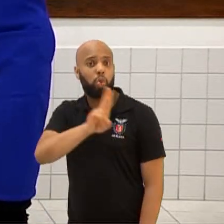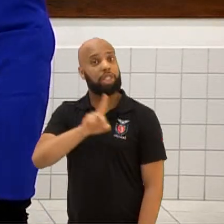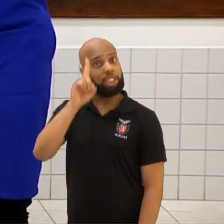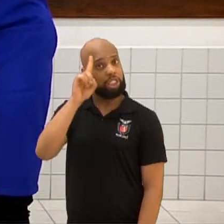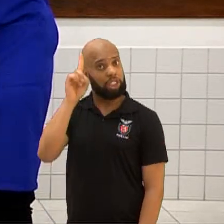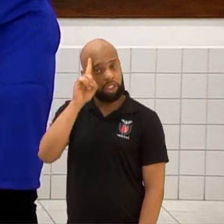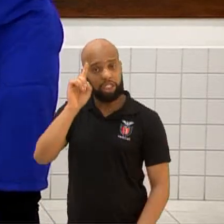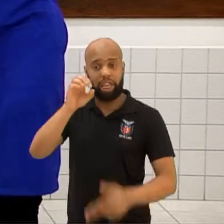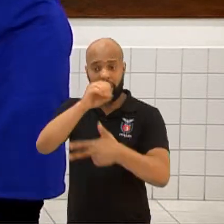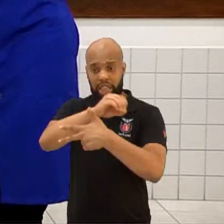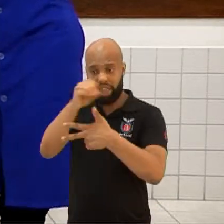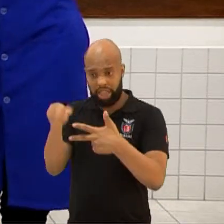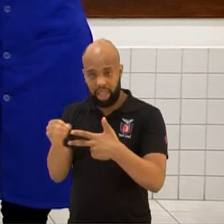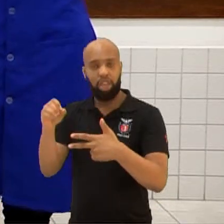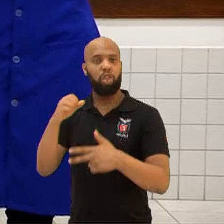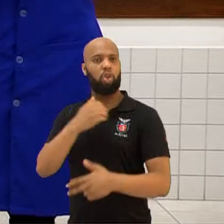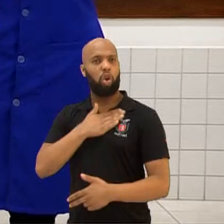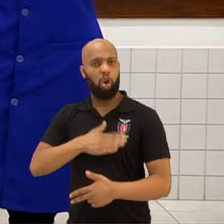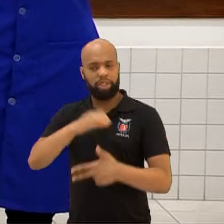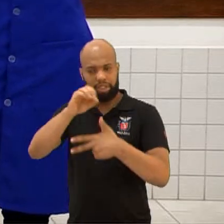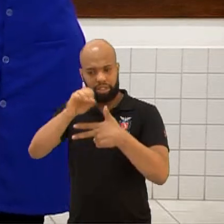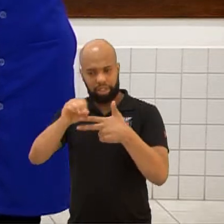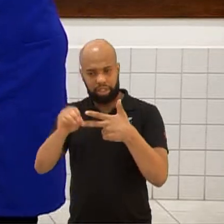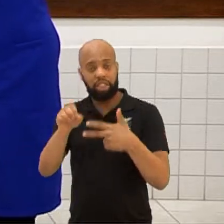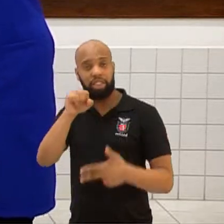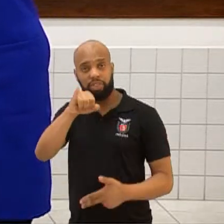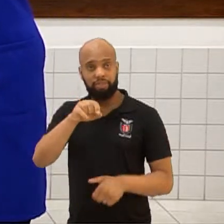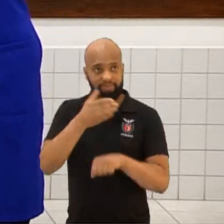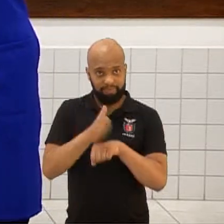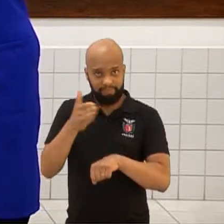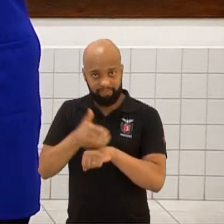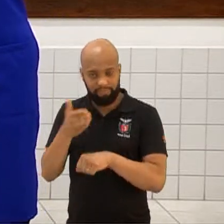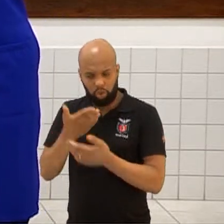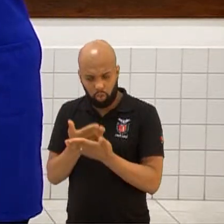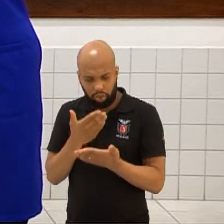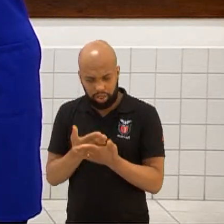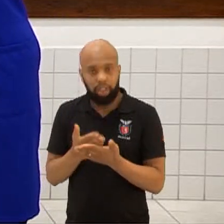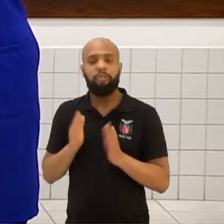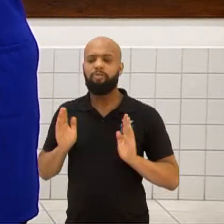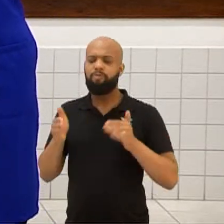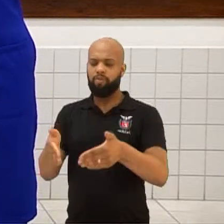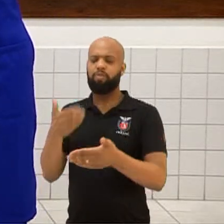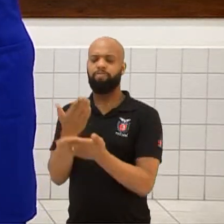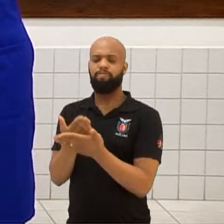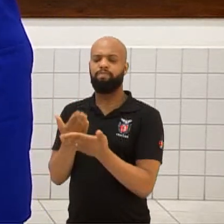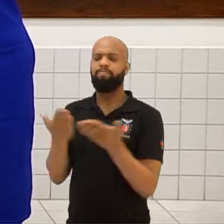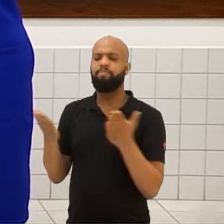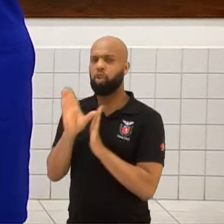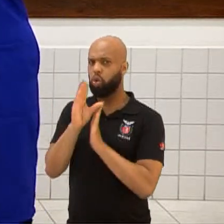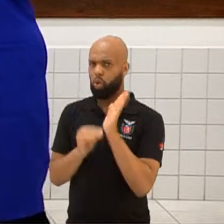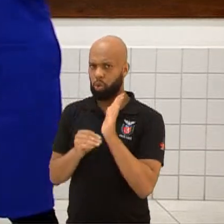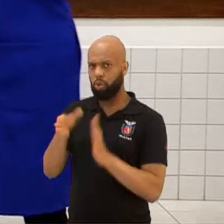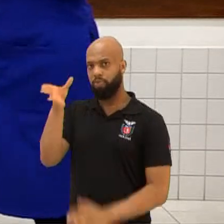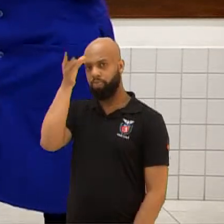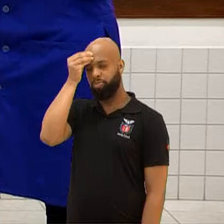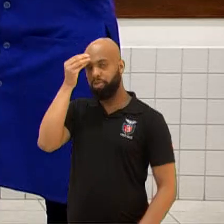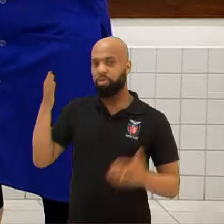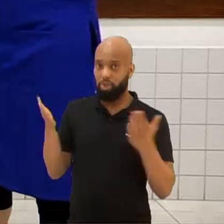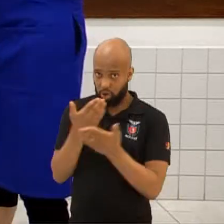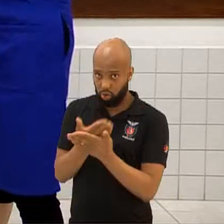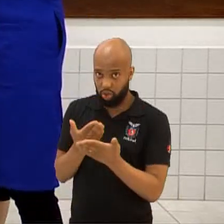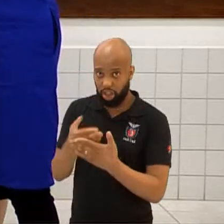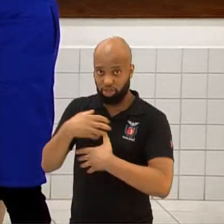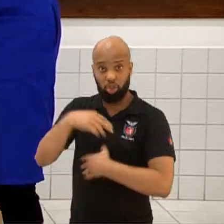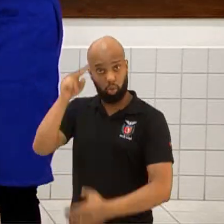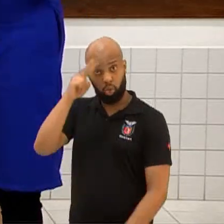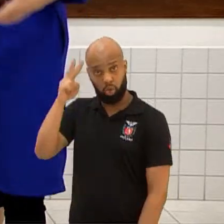gosta muito de colocar esse tipo de situação. Então, galera que vai se preparar para o Enem aí, foco nesse conteúdo aqui, tá? Vamos falar um pouquinho da história